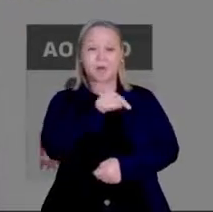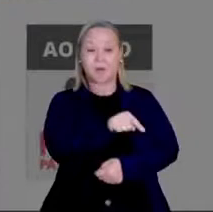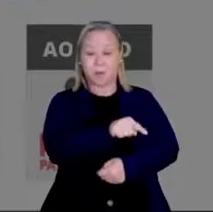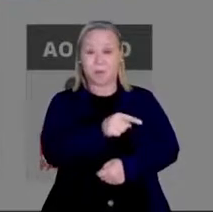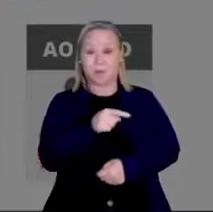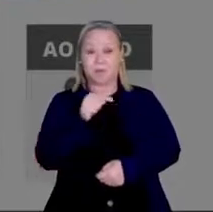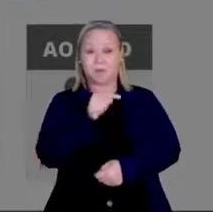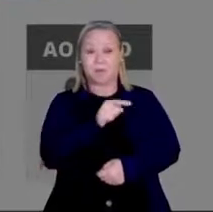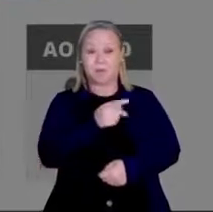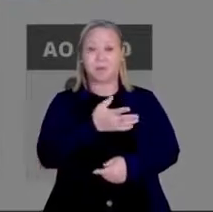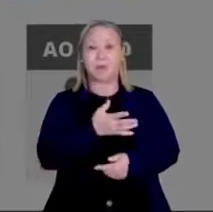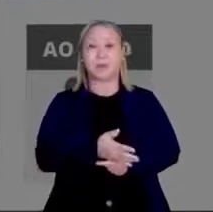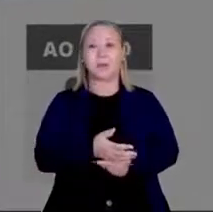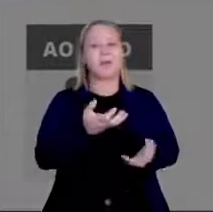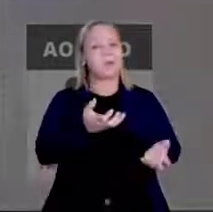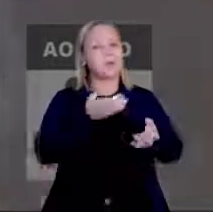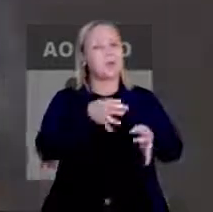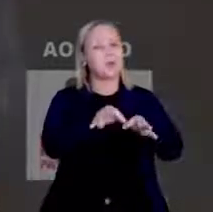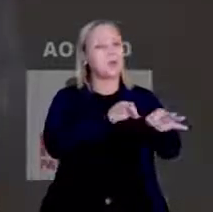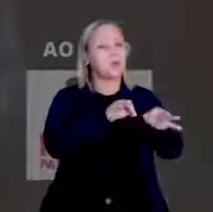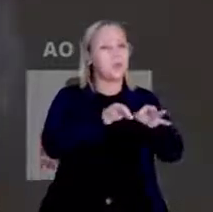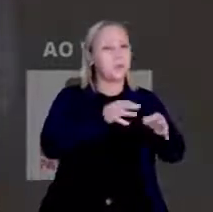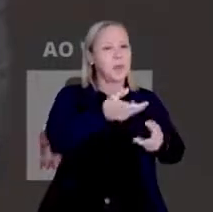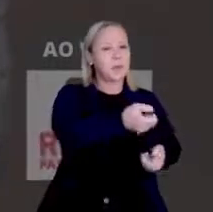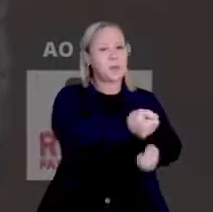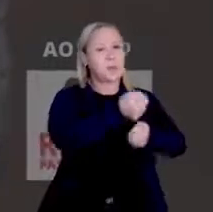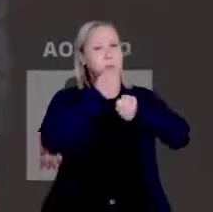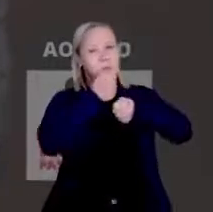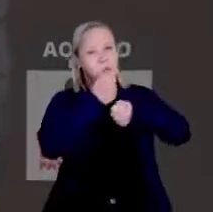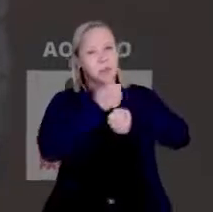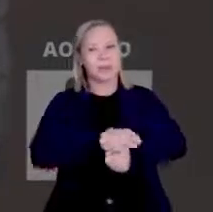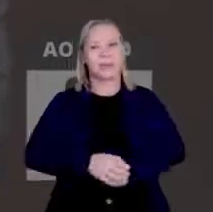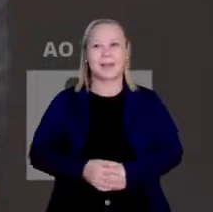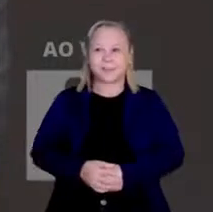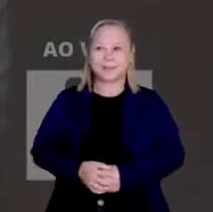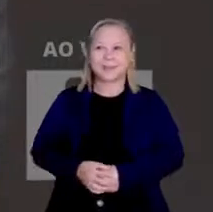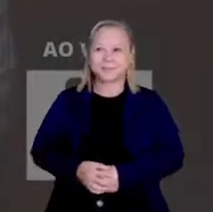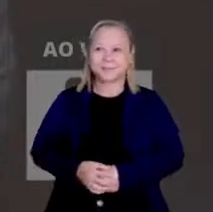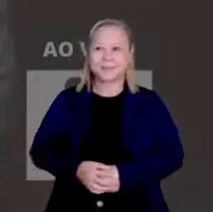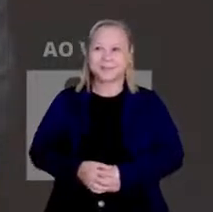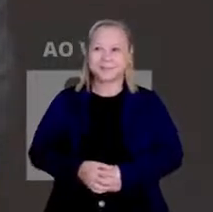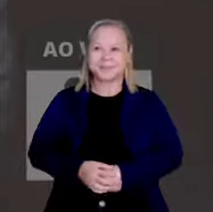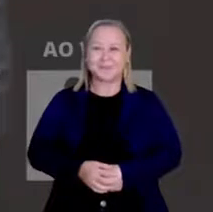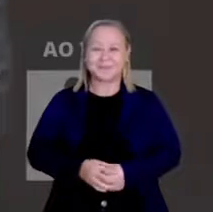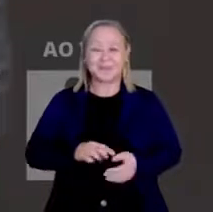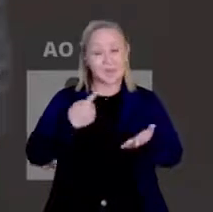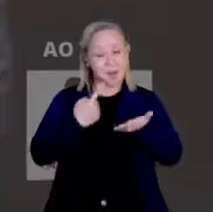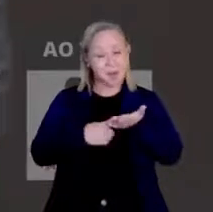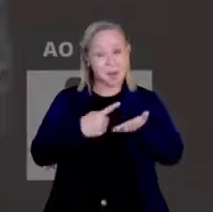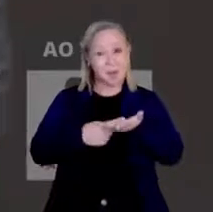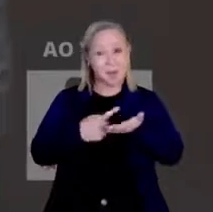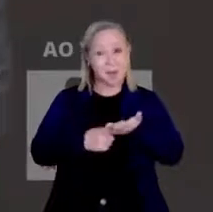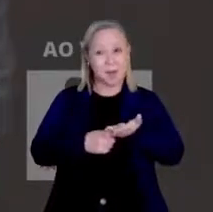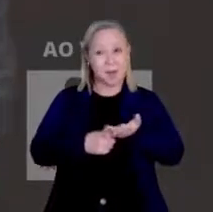obrigado. Muito Deus obrigado a todos envolvidos. Muito bem, encerramos aí a participação do ex-presidente